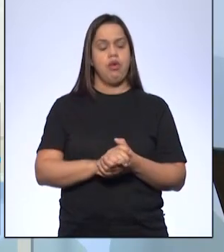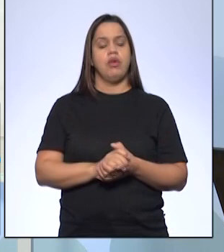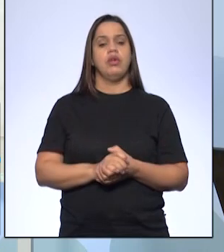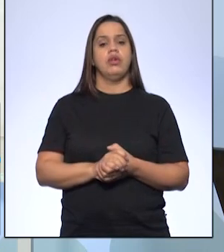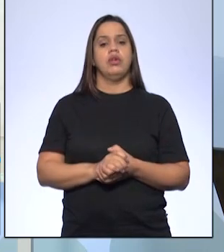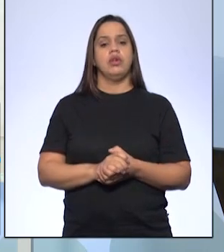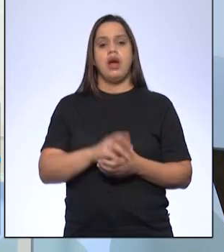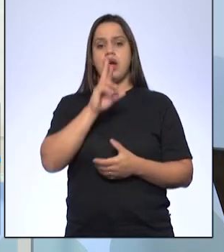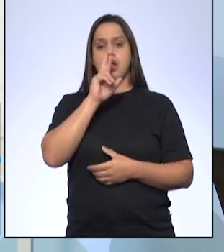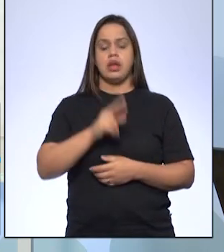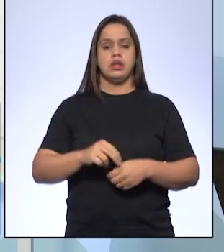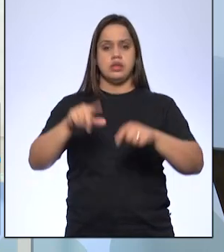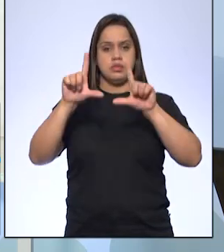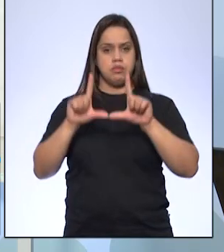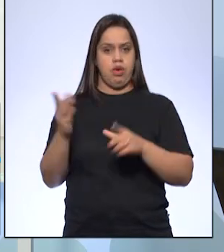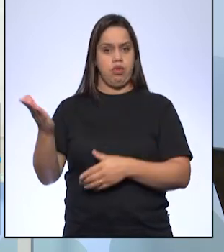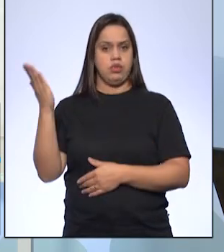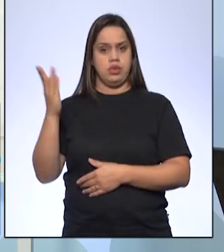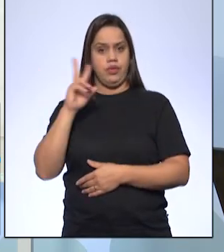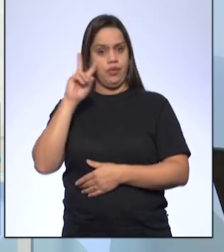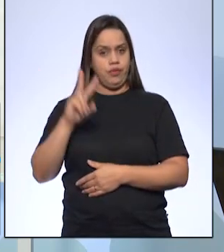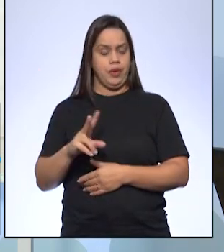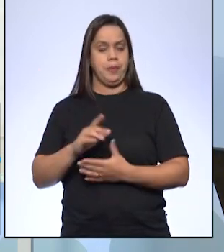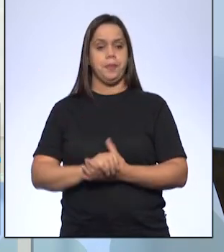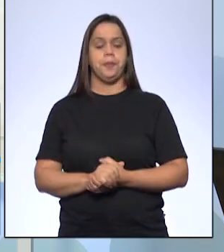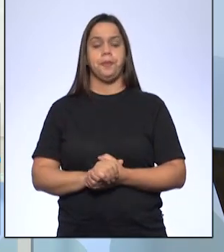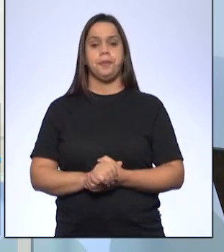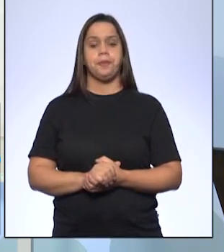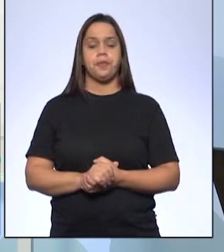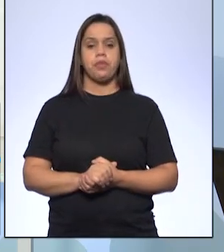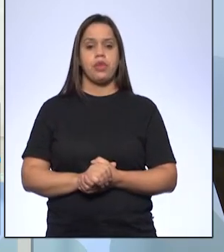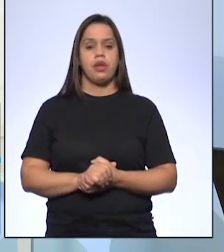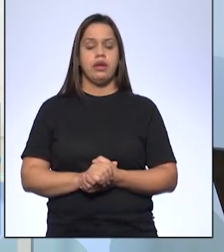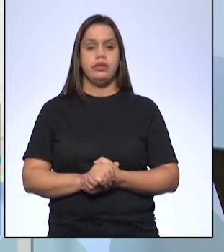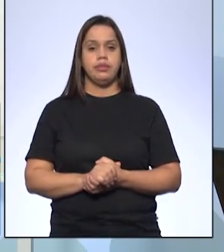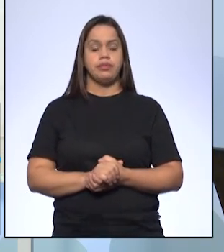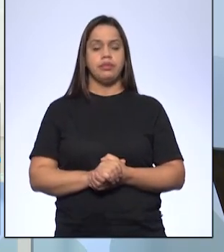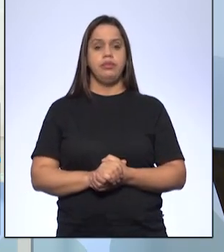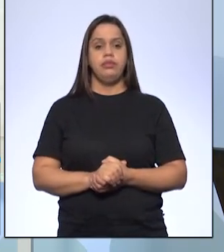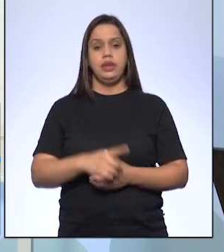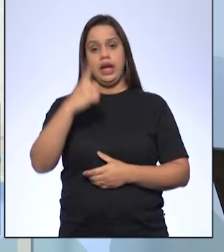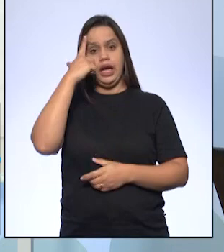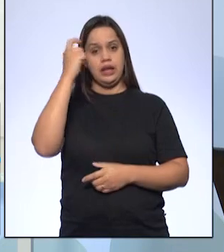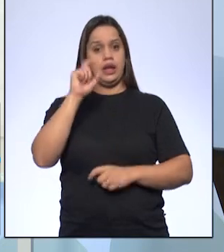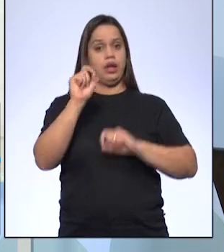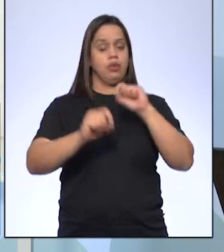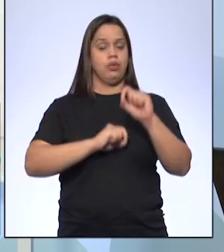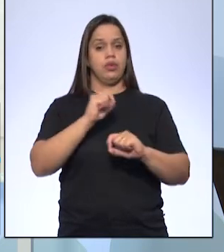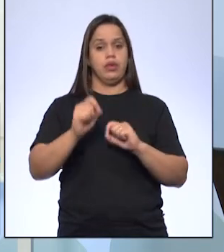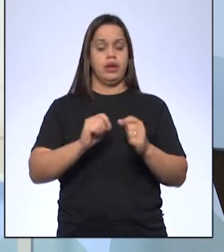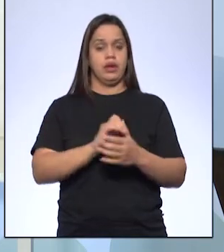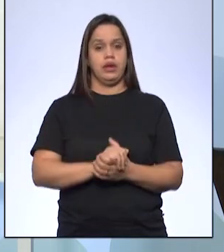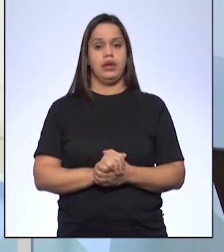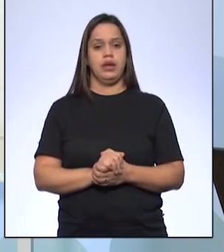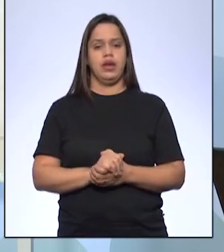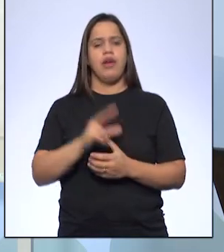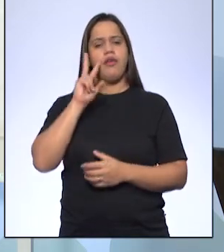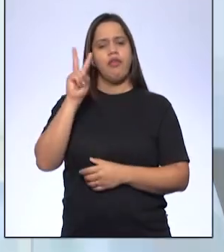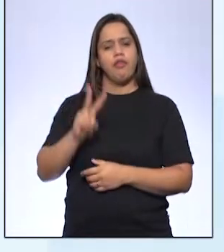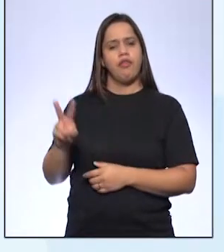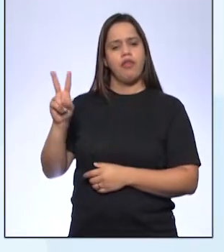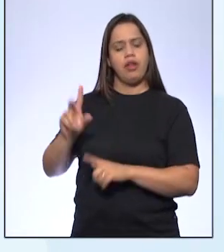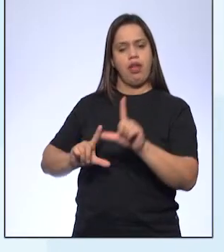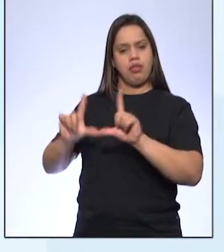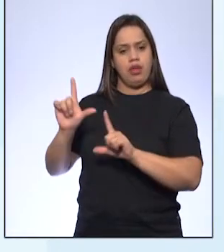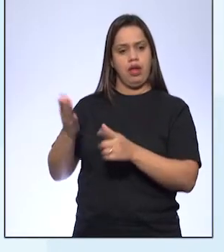resolução, eu vou tentar fazer um gráfico de pizza aqui para vocês. A ideia é a seguinte. Então, olhando na telinha ali, eu tinha quem